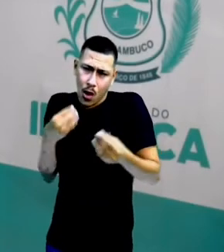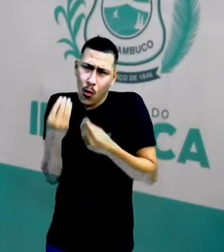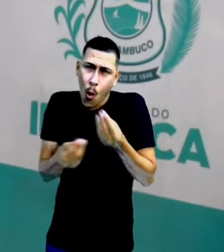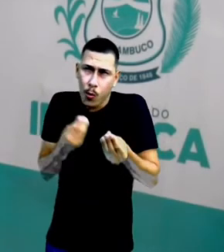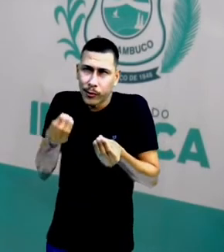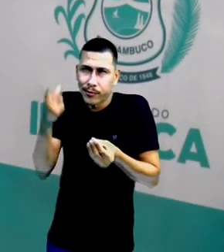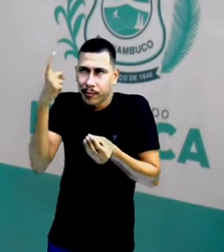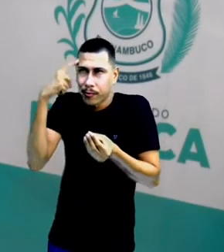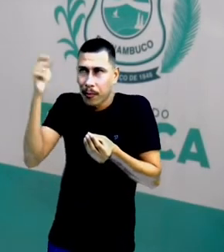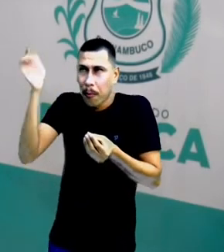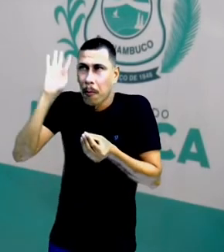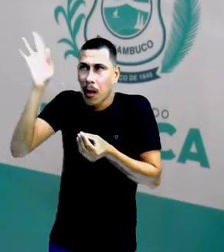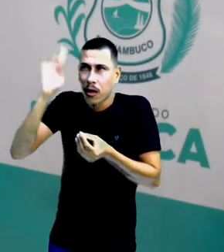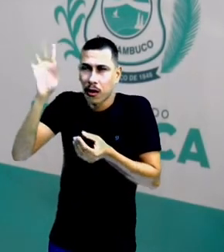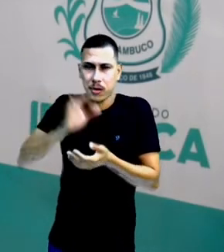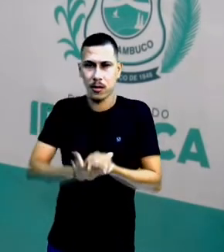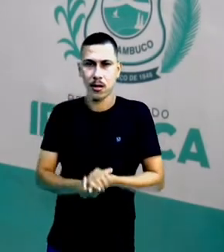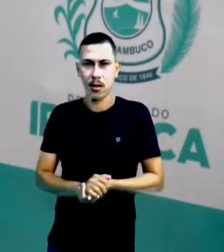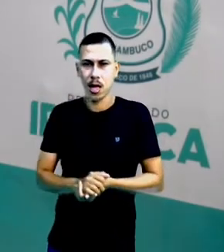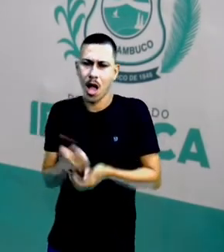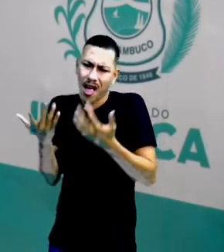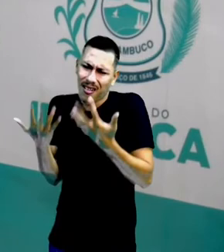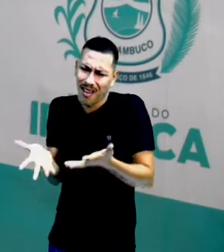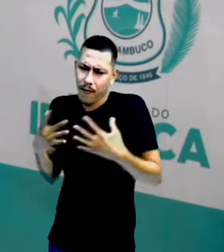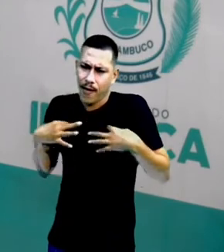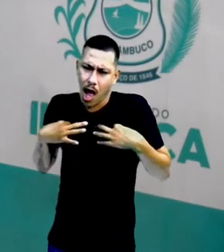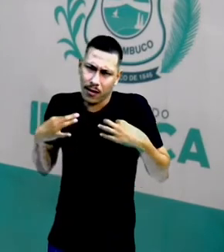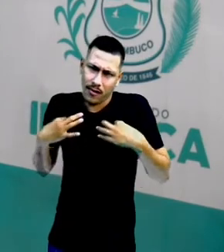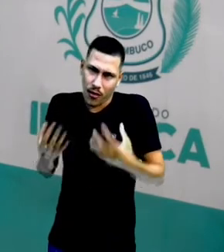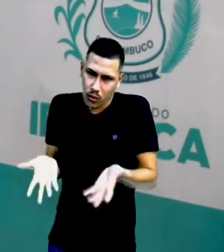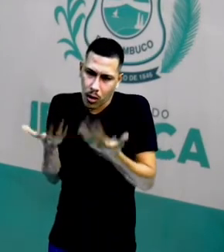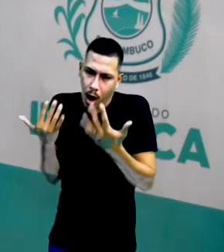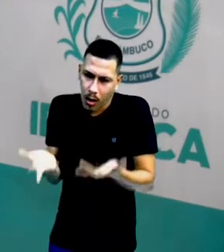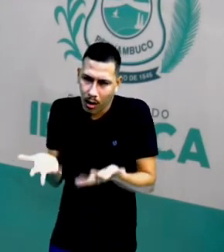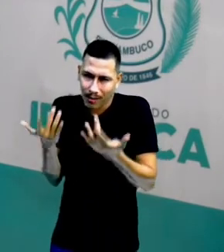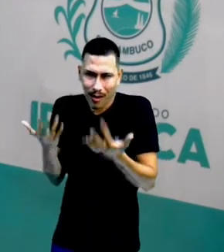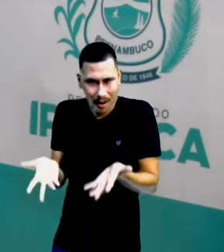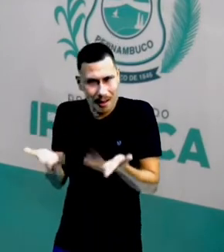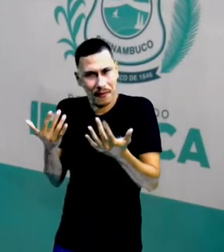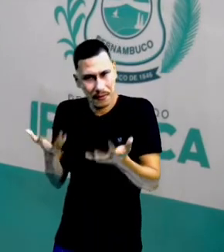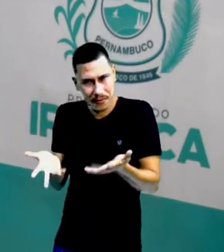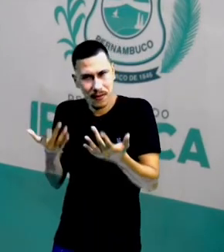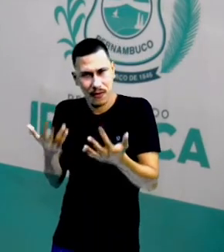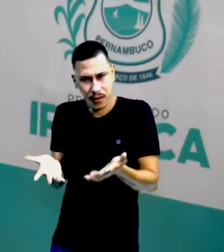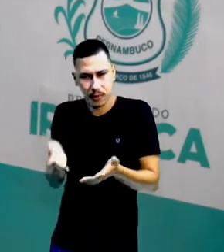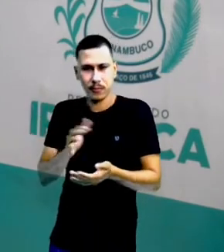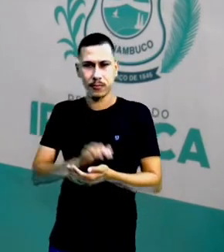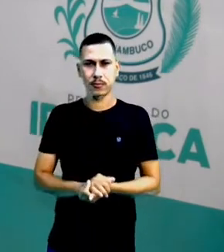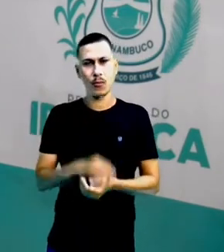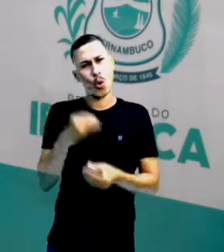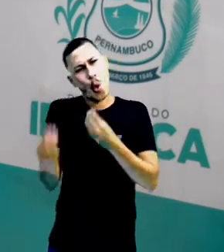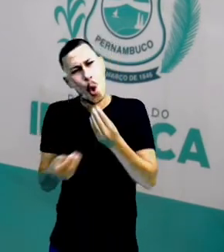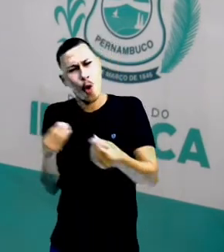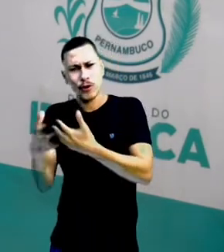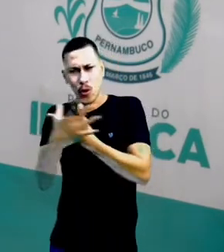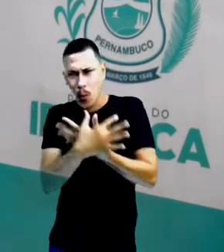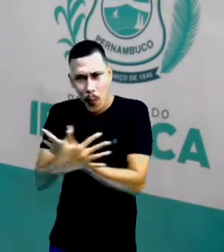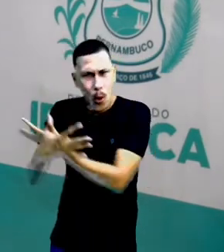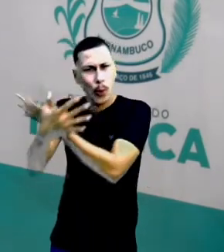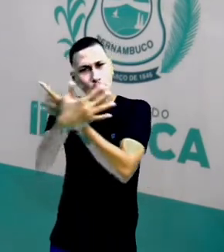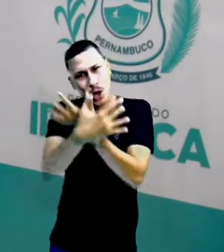Imaginem aí, não é? É um tecido leve, que flutua, que vibra, não é? Assim como a